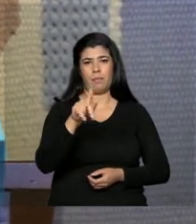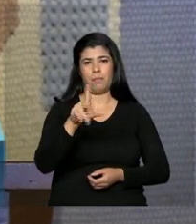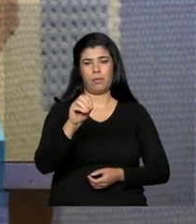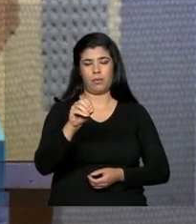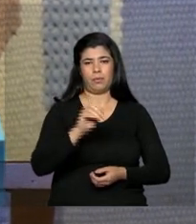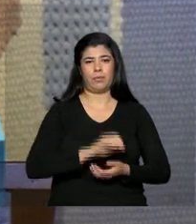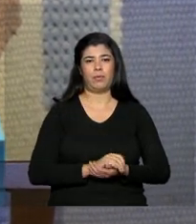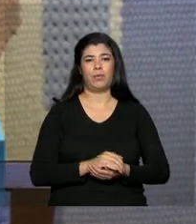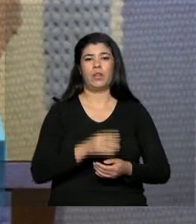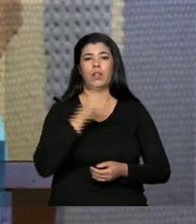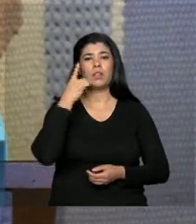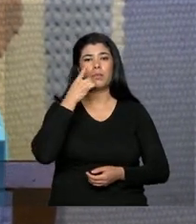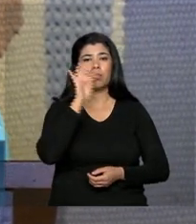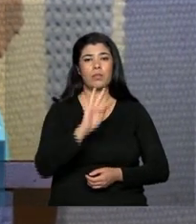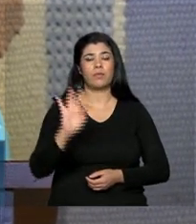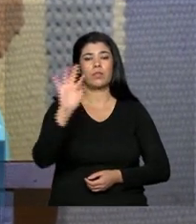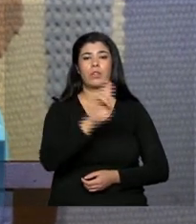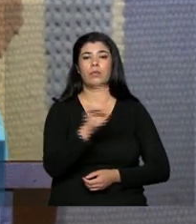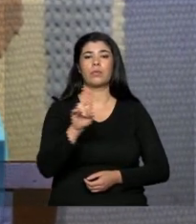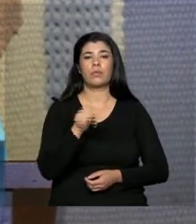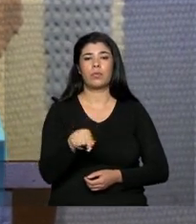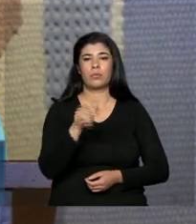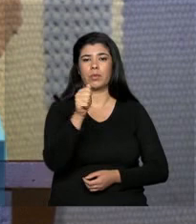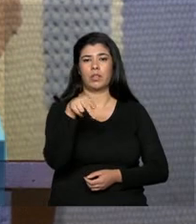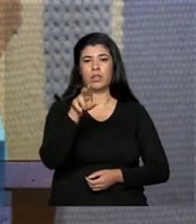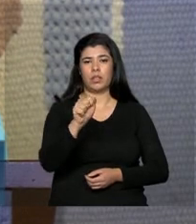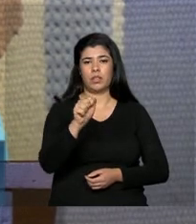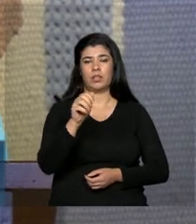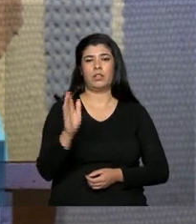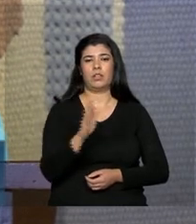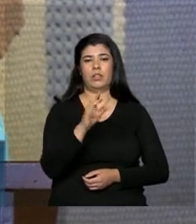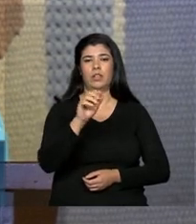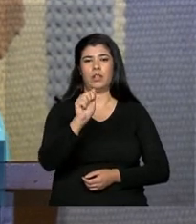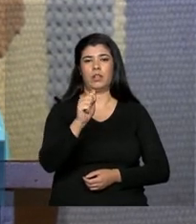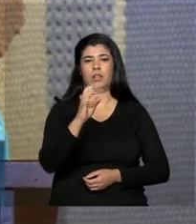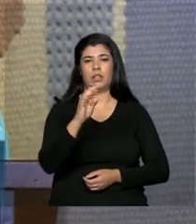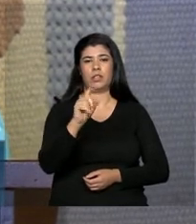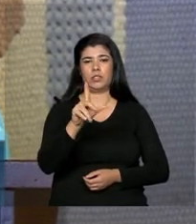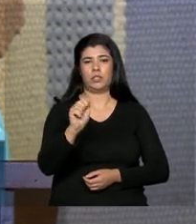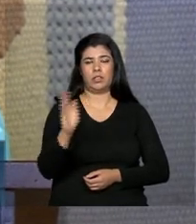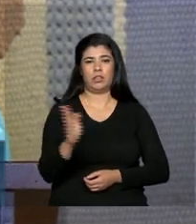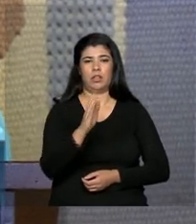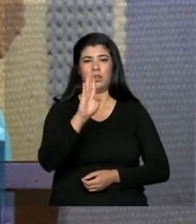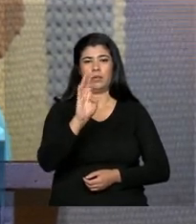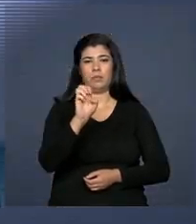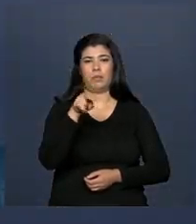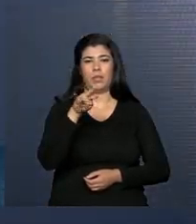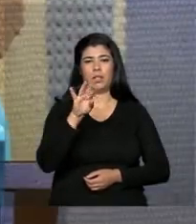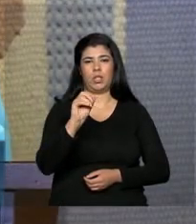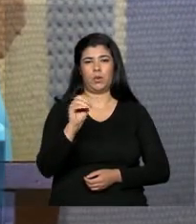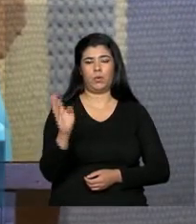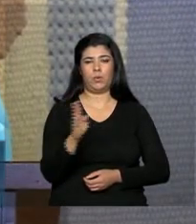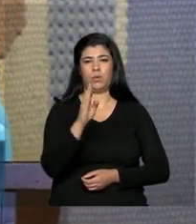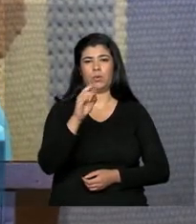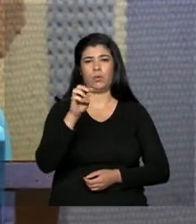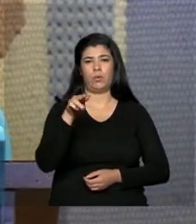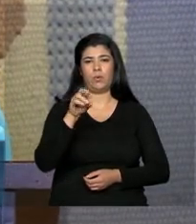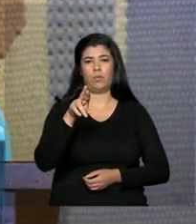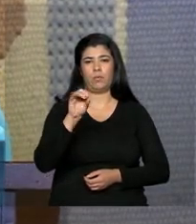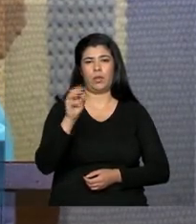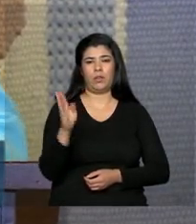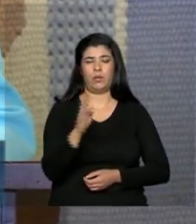Bauer, deputados federais Ana Amélia Lemos, Átila Lins, Benito Gama,